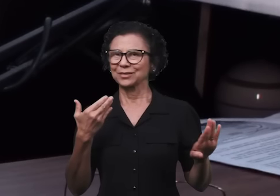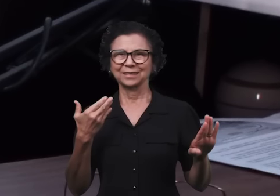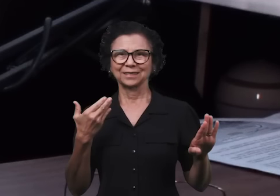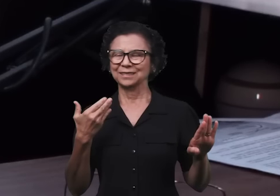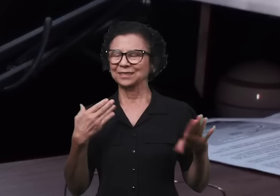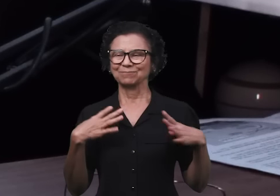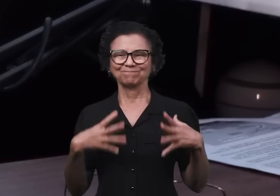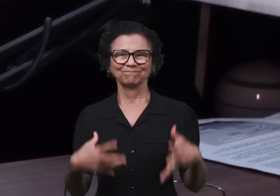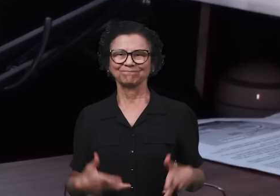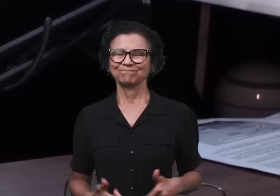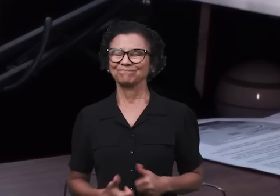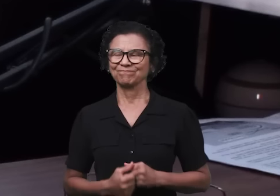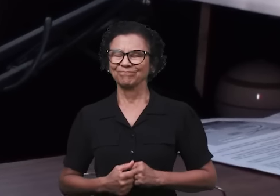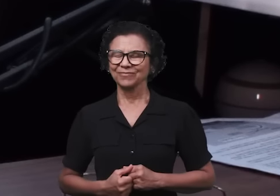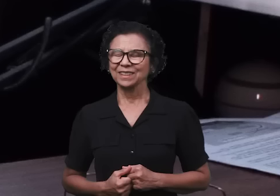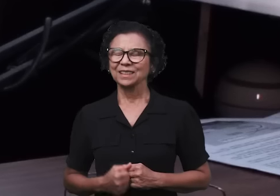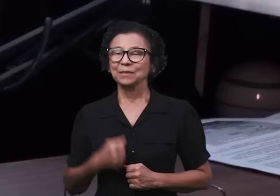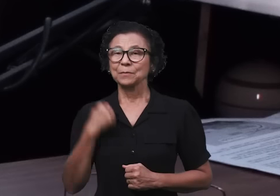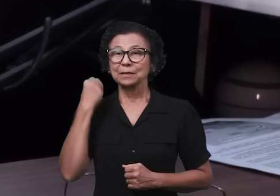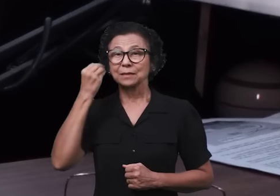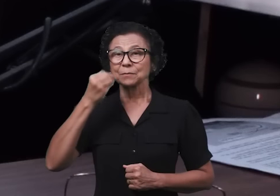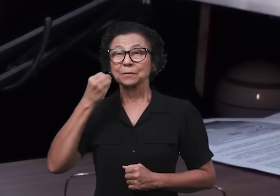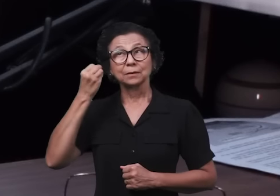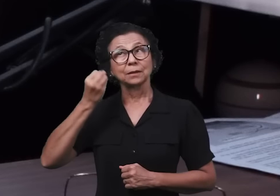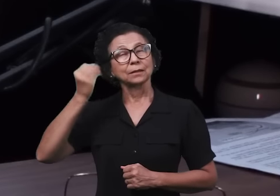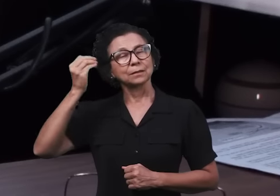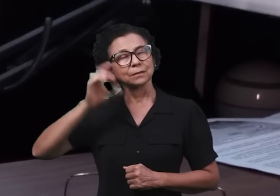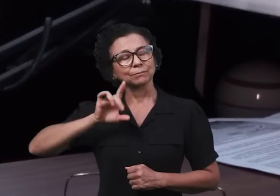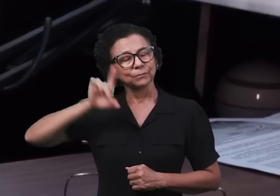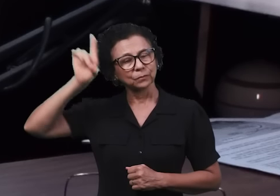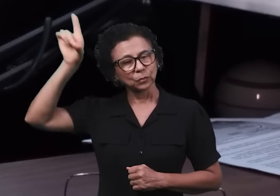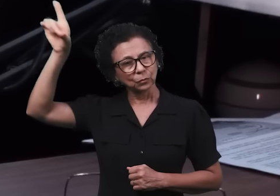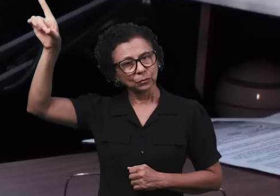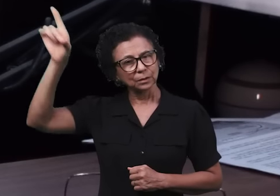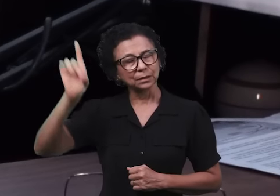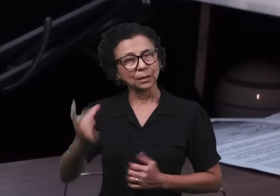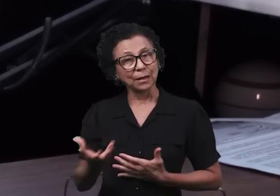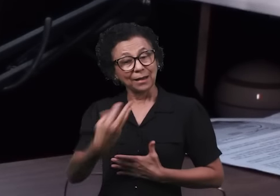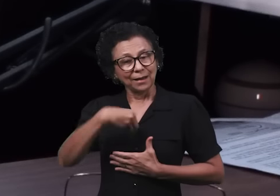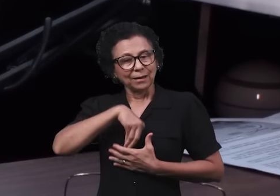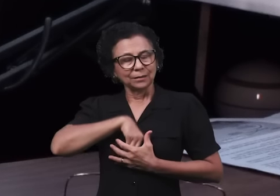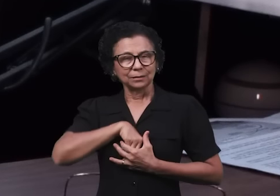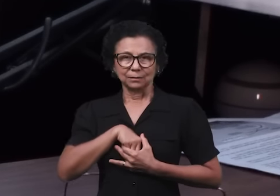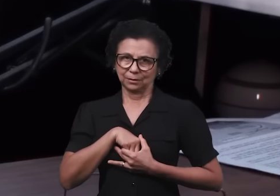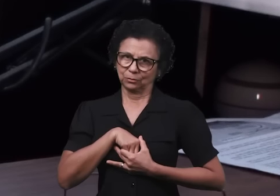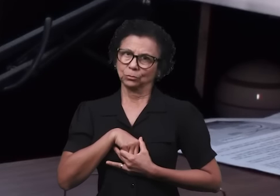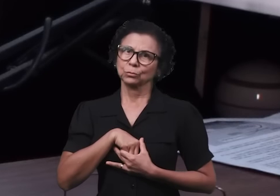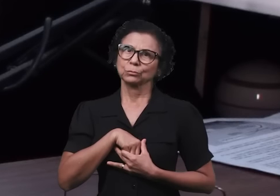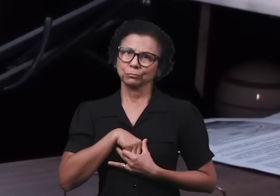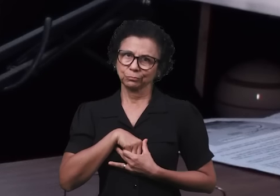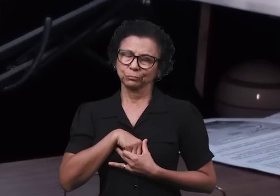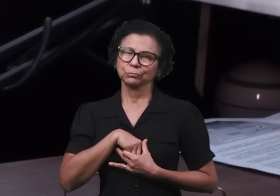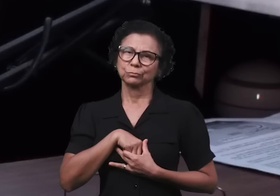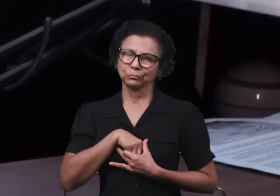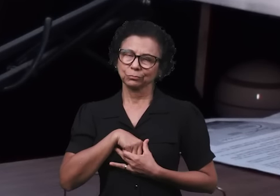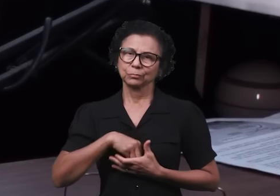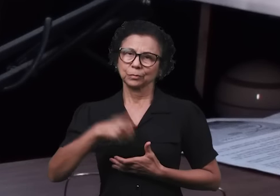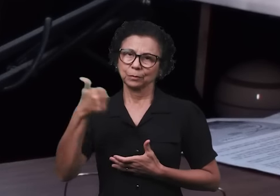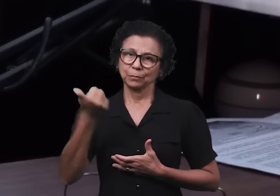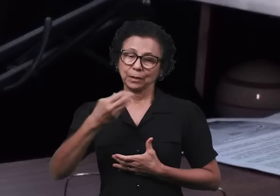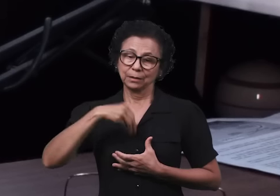santificação. Santificação requer a comunhão, requer a experiência, como foi falado, é algo interior, não é apenas aquilo